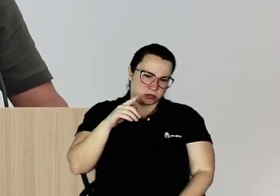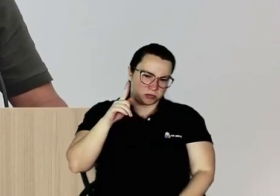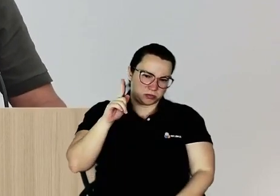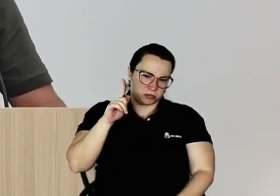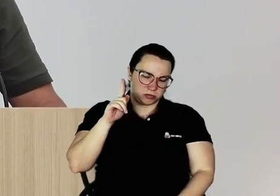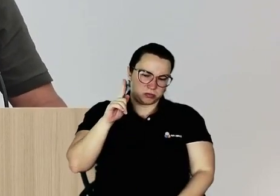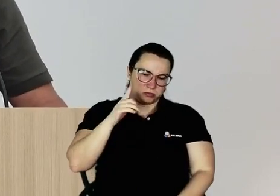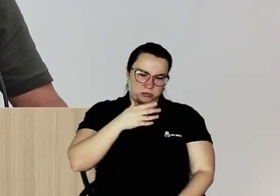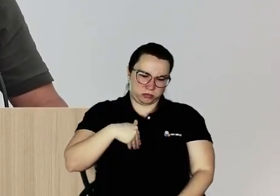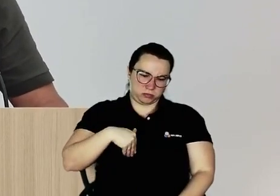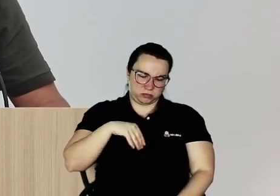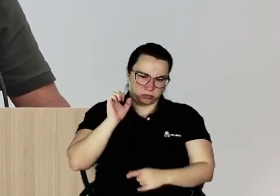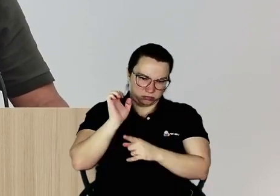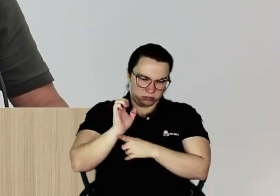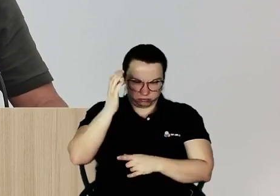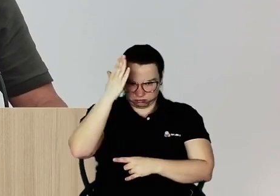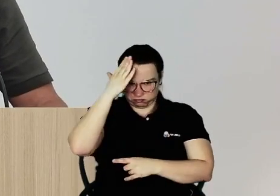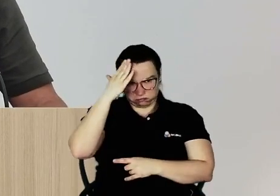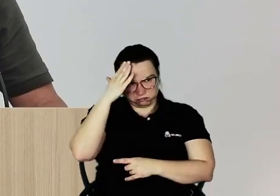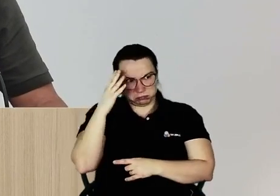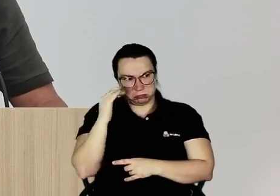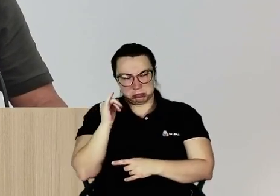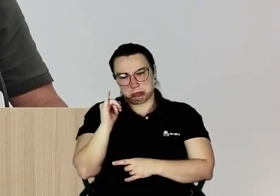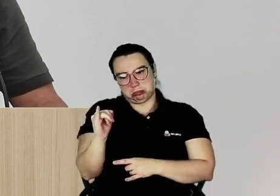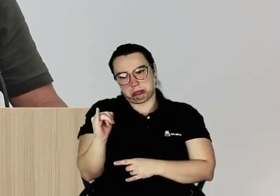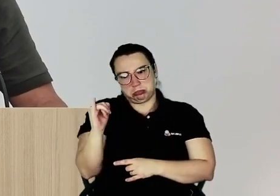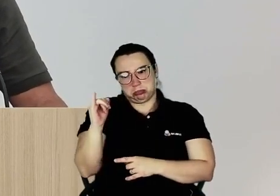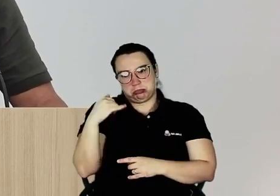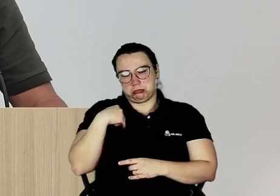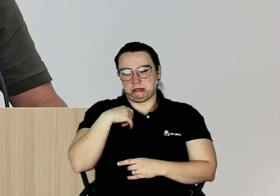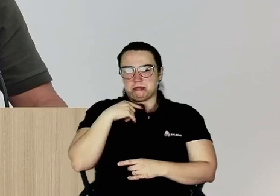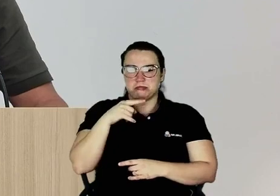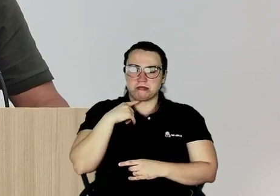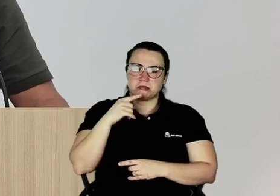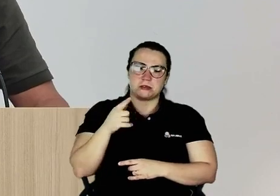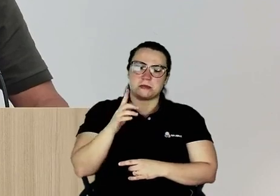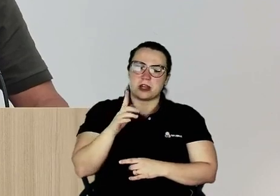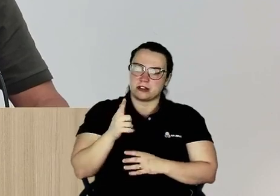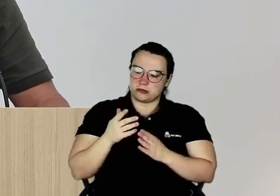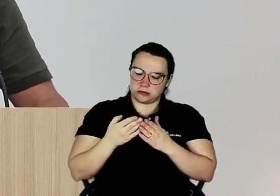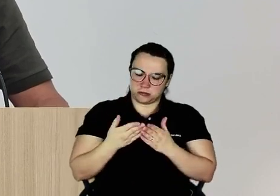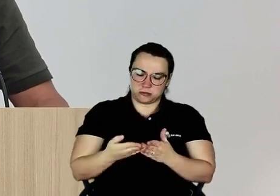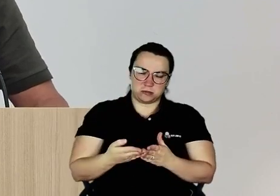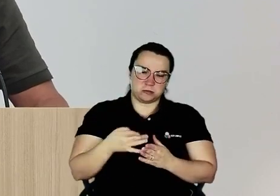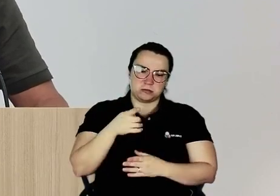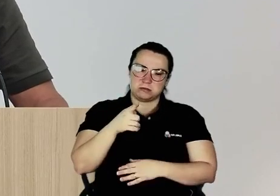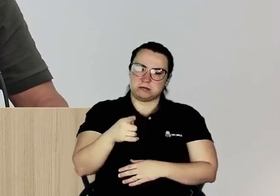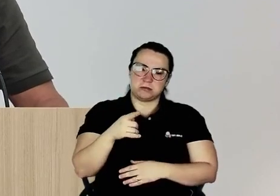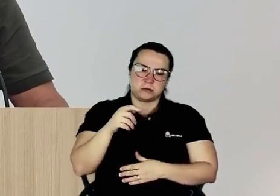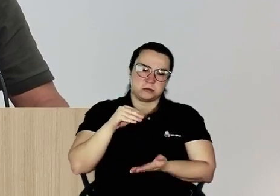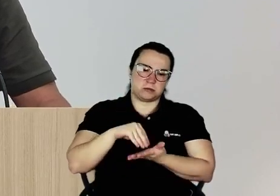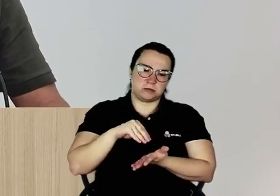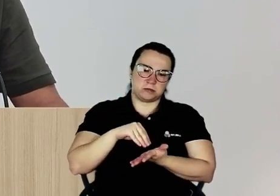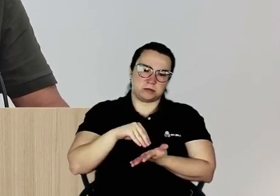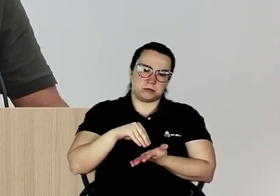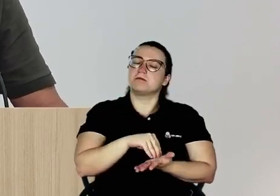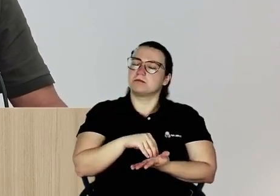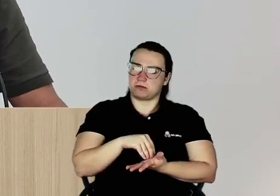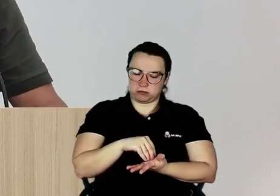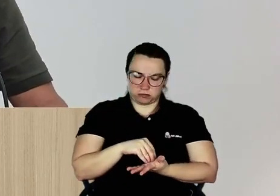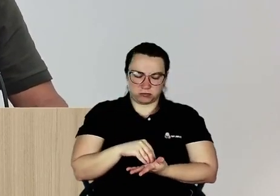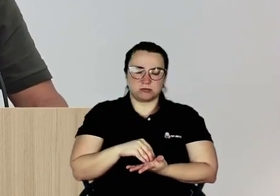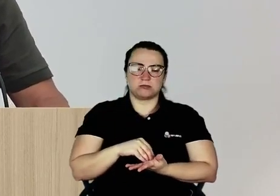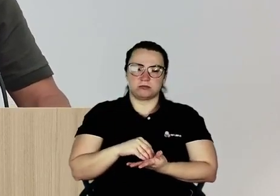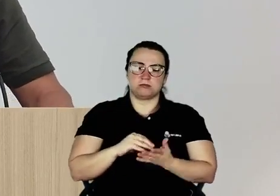nossa Polícia Militar de Guaíra faz muito pelo pouco de contingente que tem lotado no nosso município. Então,